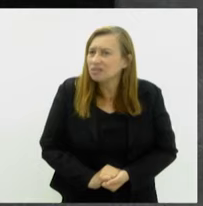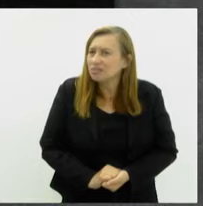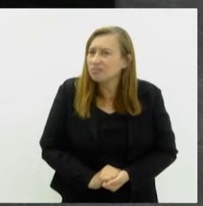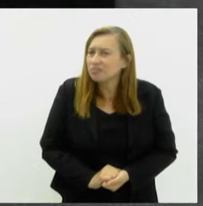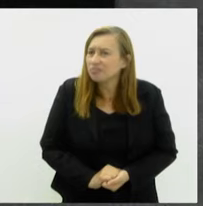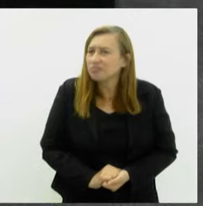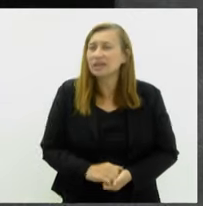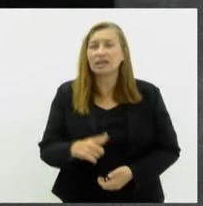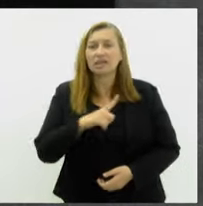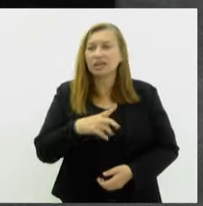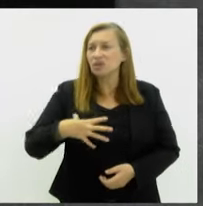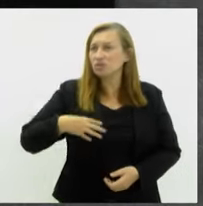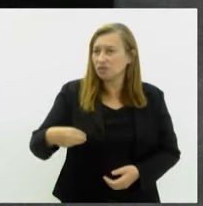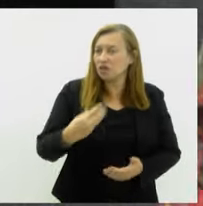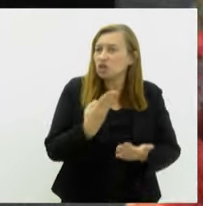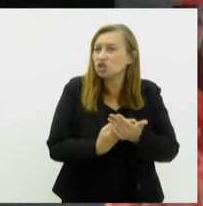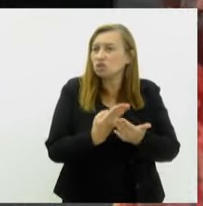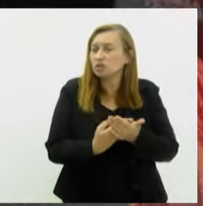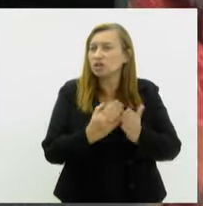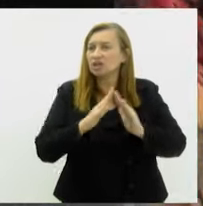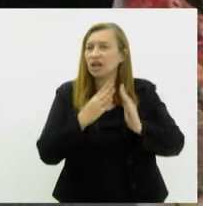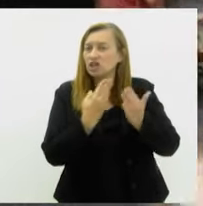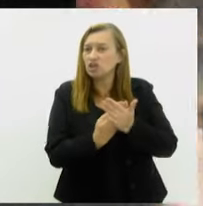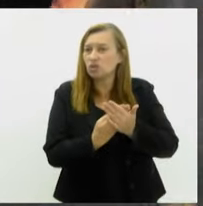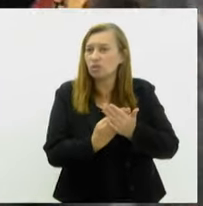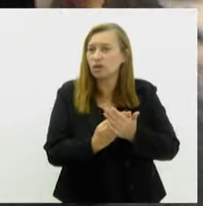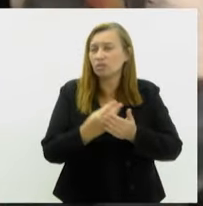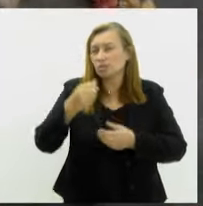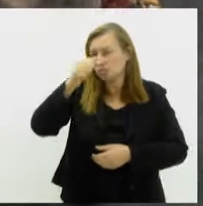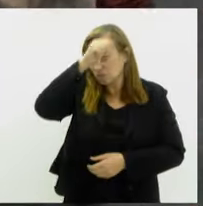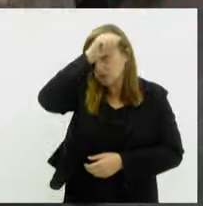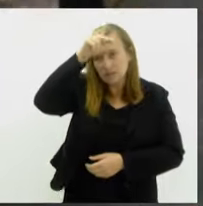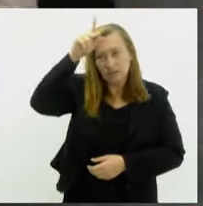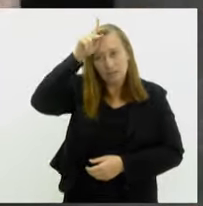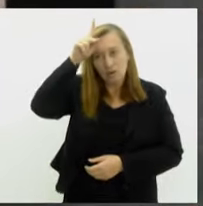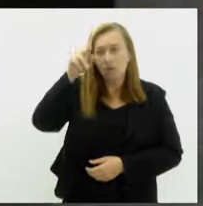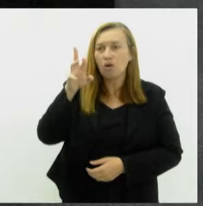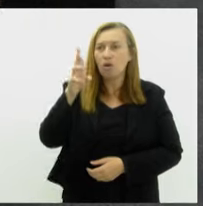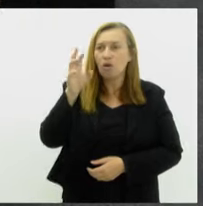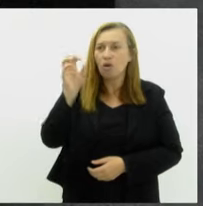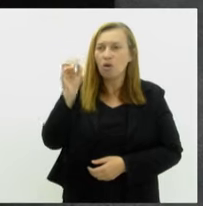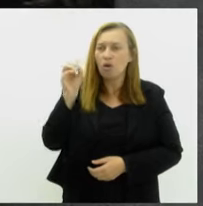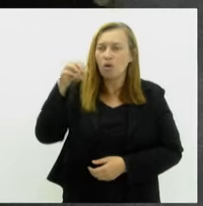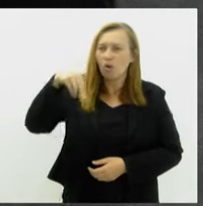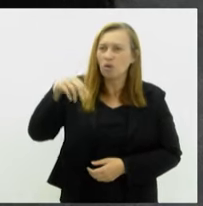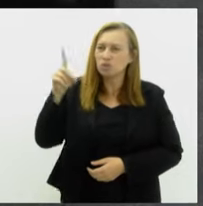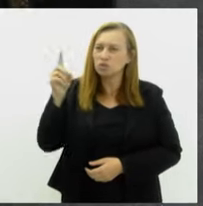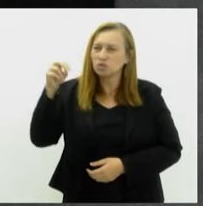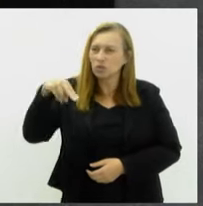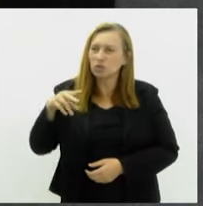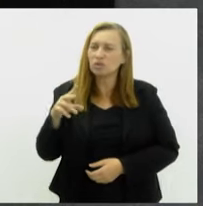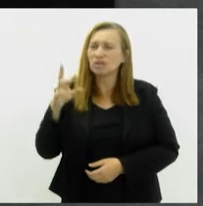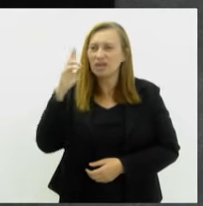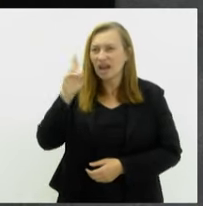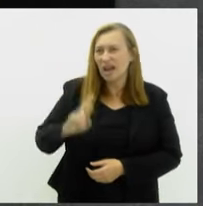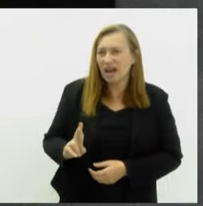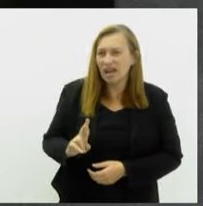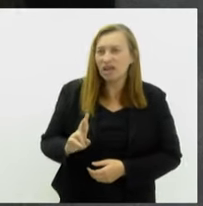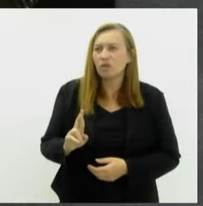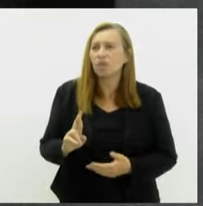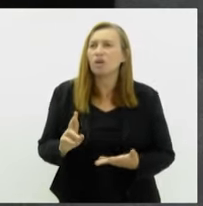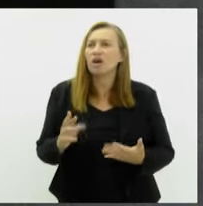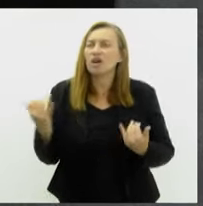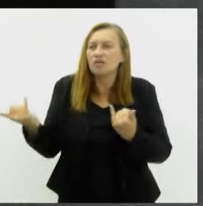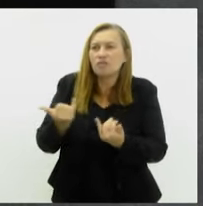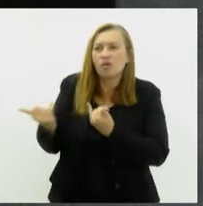que têm os filhos estudando na Escola Municipal Rondon de Realengo. E a informação que eu tenho é que